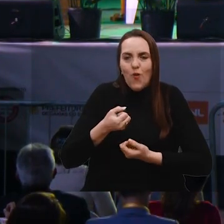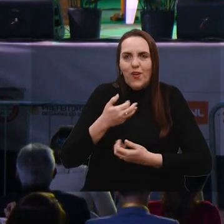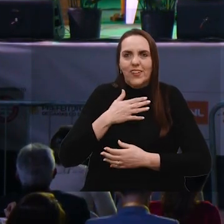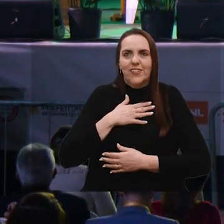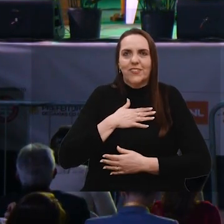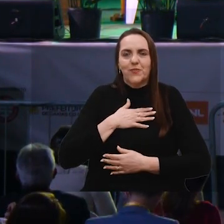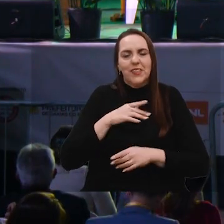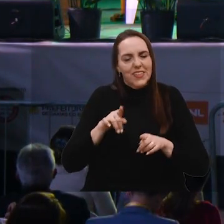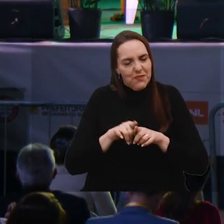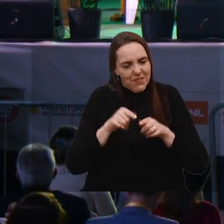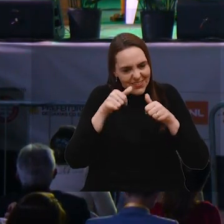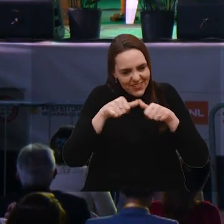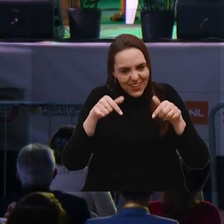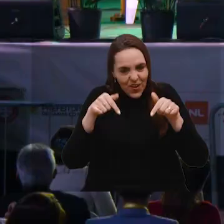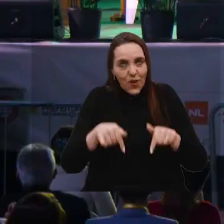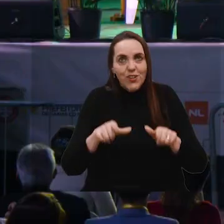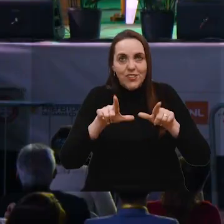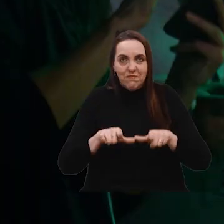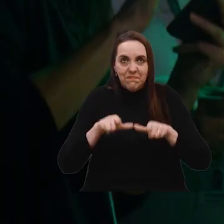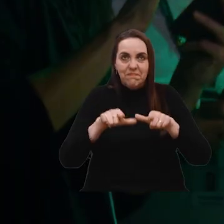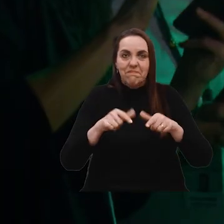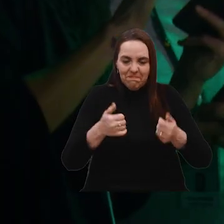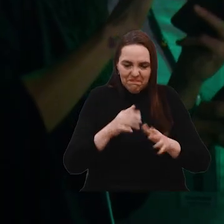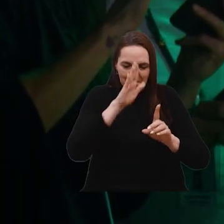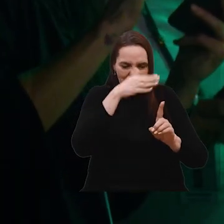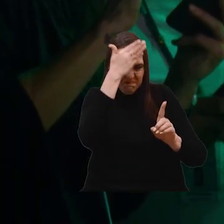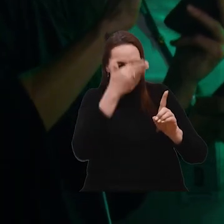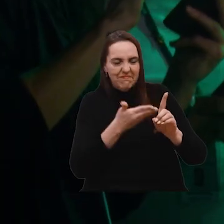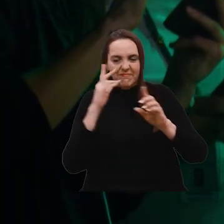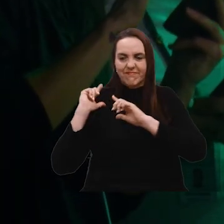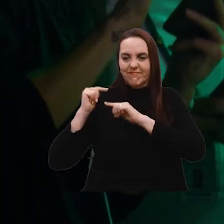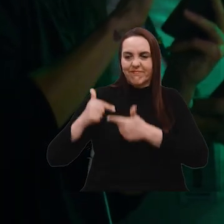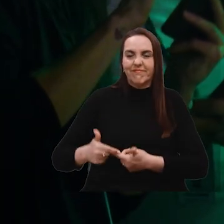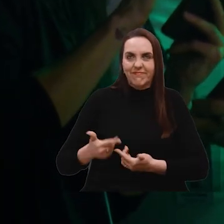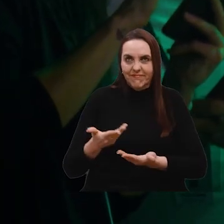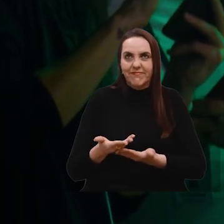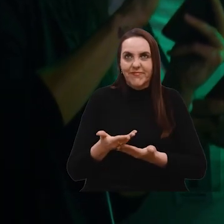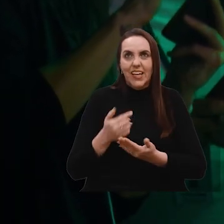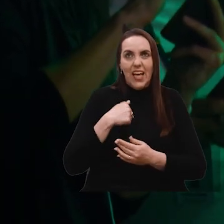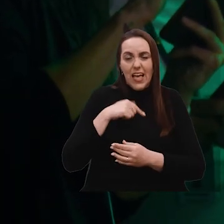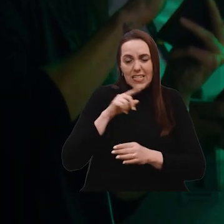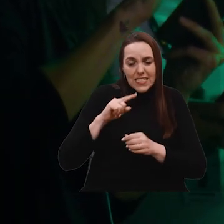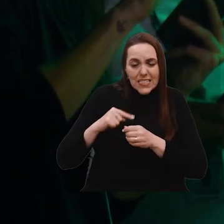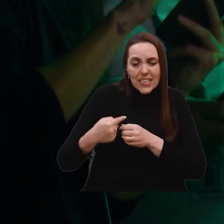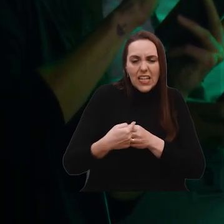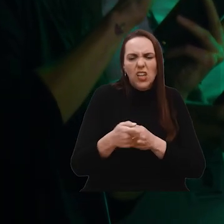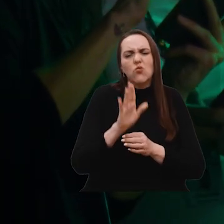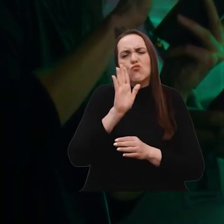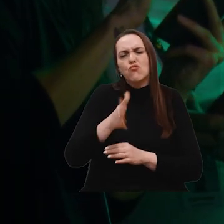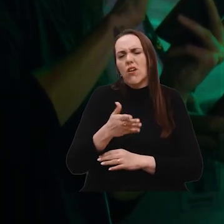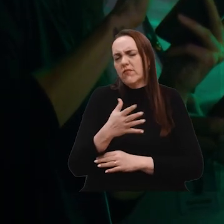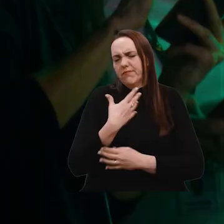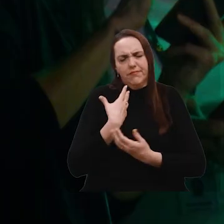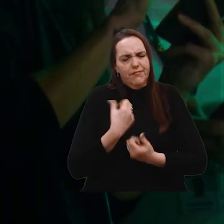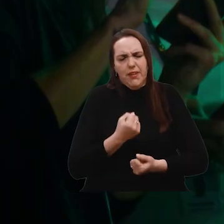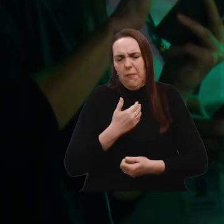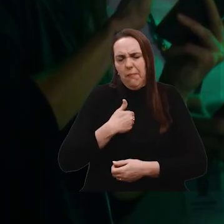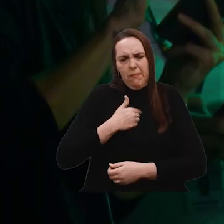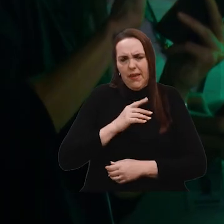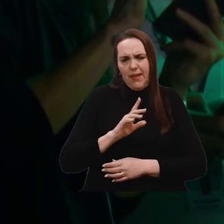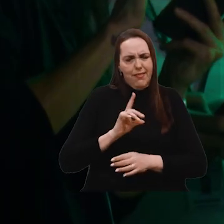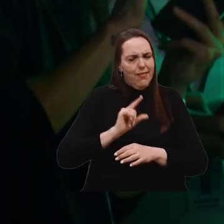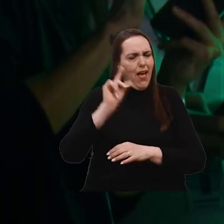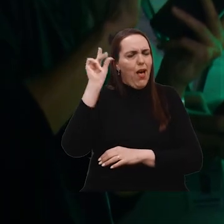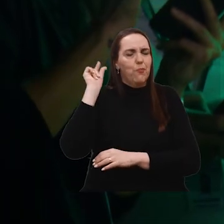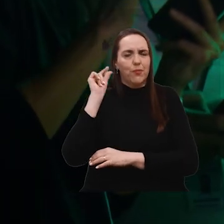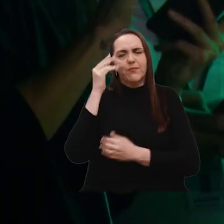Caxias, por ter me acolhido e por eu estar aqui hoje recebendo essa maior honraria do tradicionalismo dessa cidade que eu